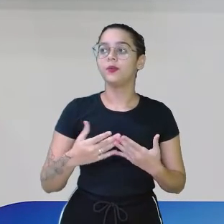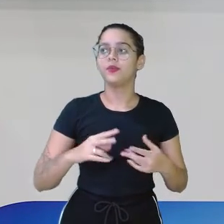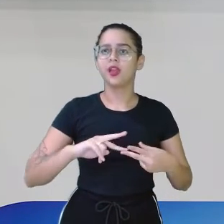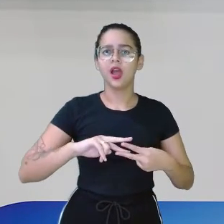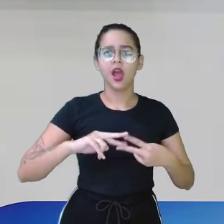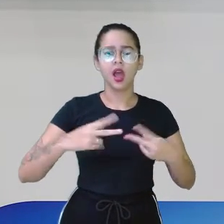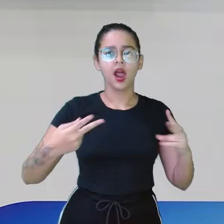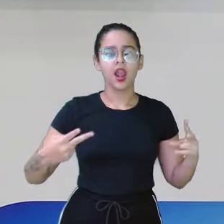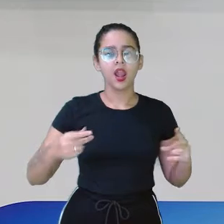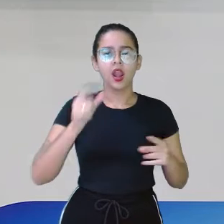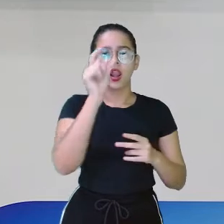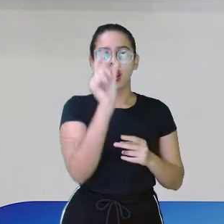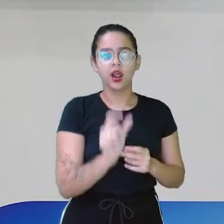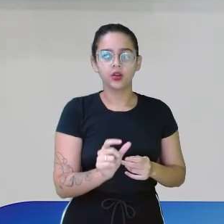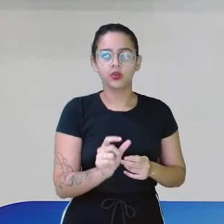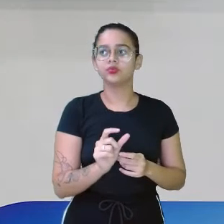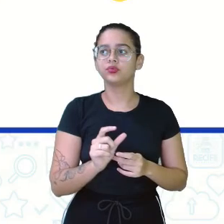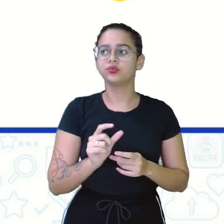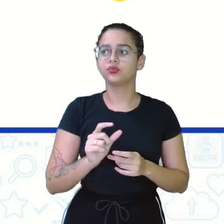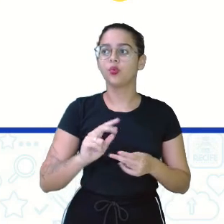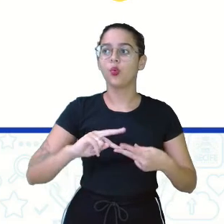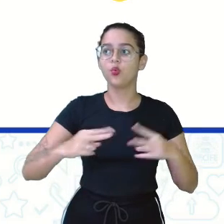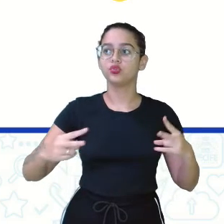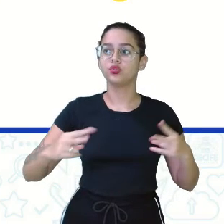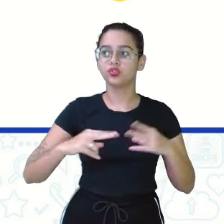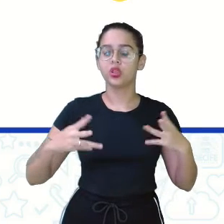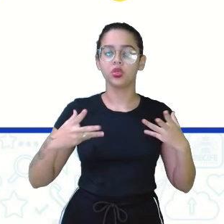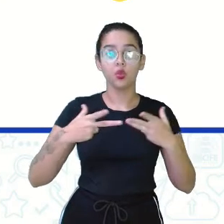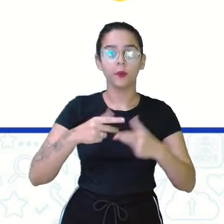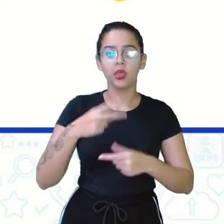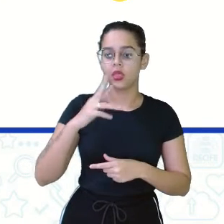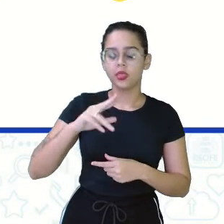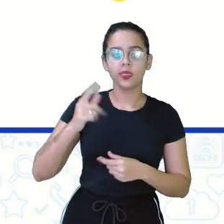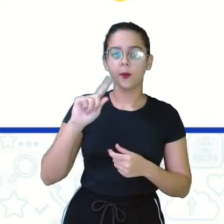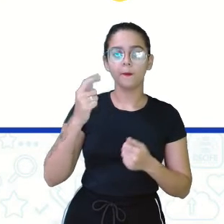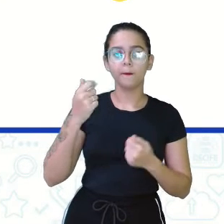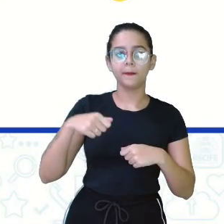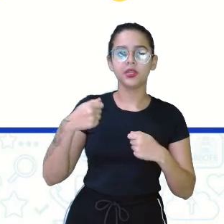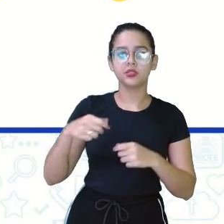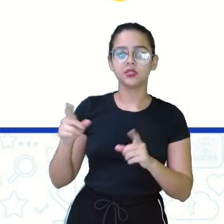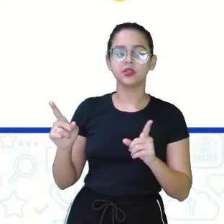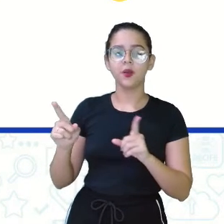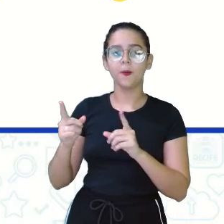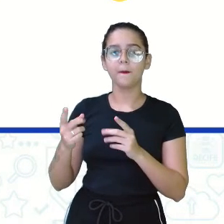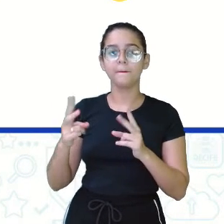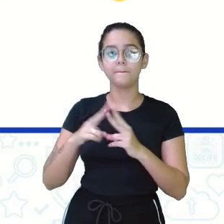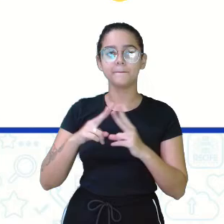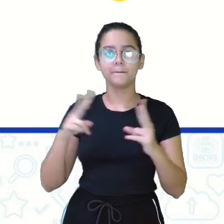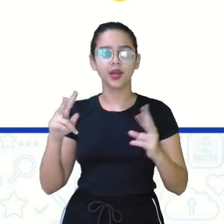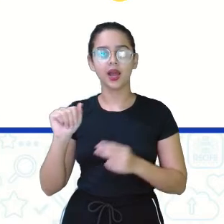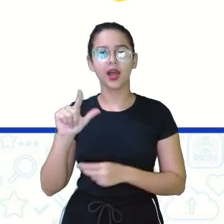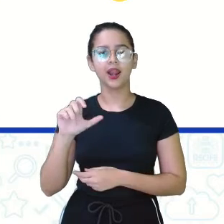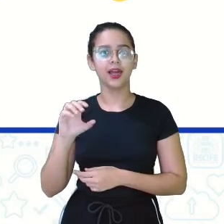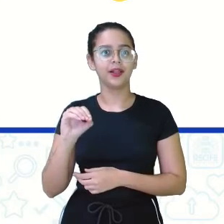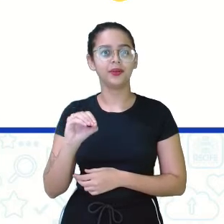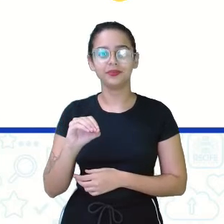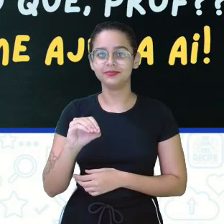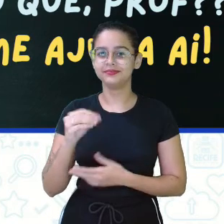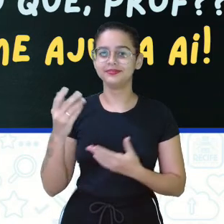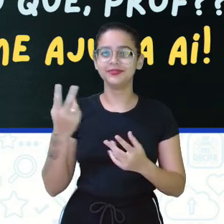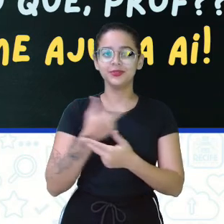né? Para o gene dominante, não é necessário par de alelo dominante no cromossomo. Por que ele está dizendo